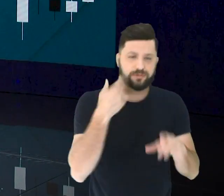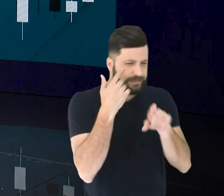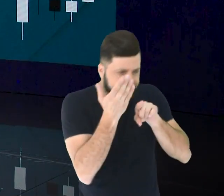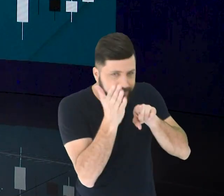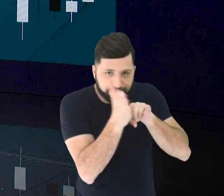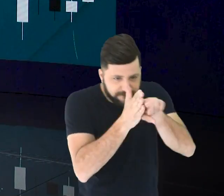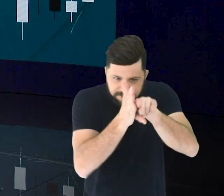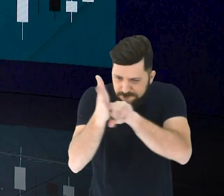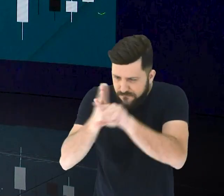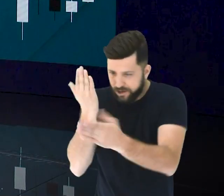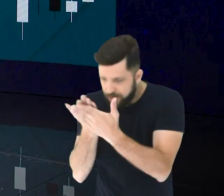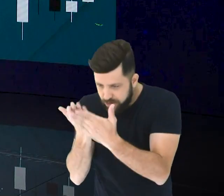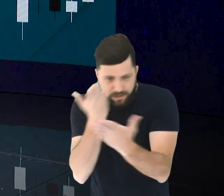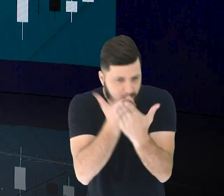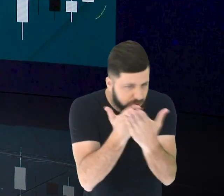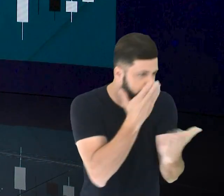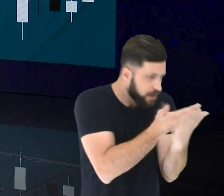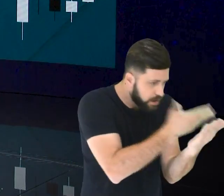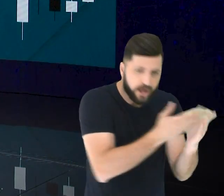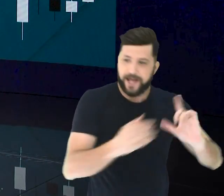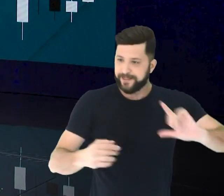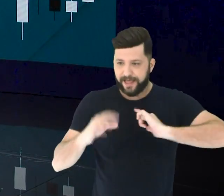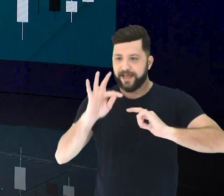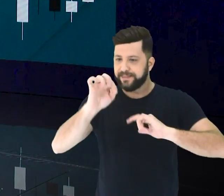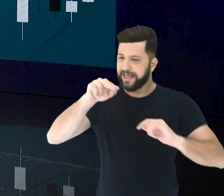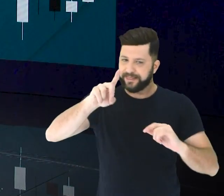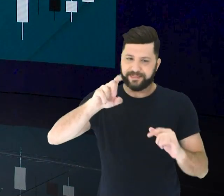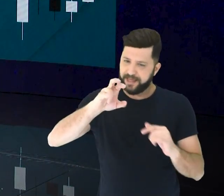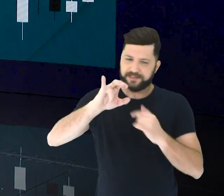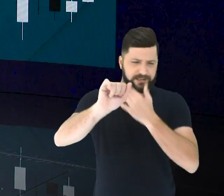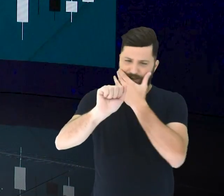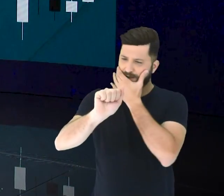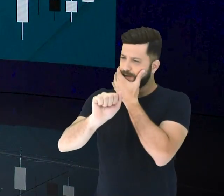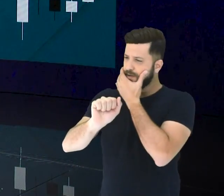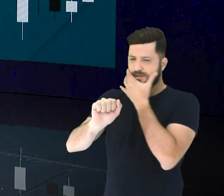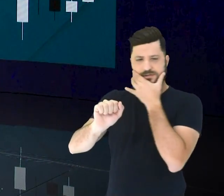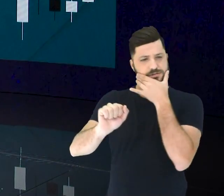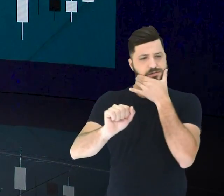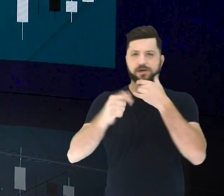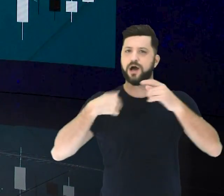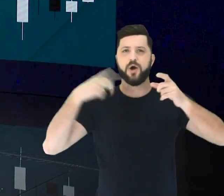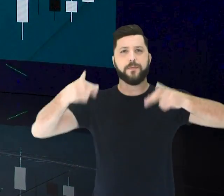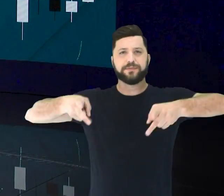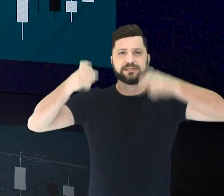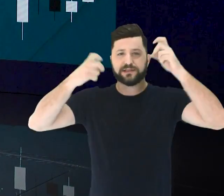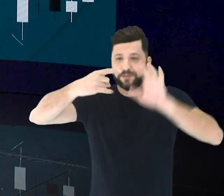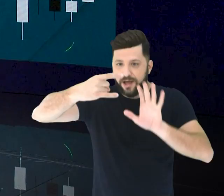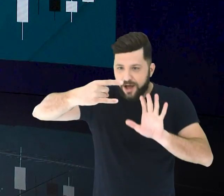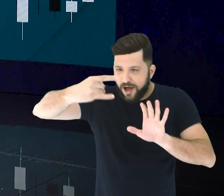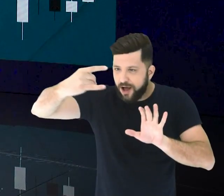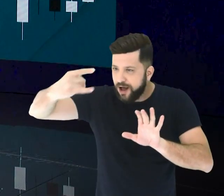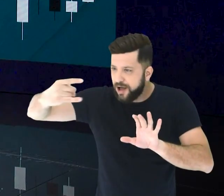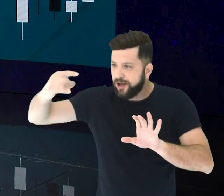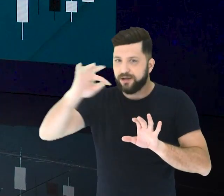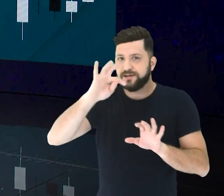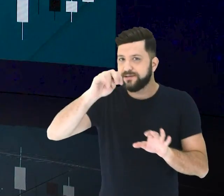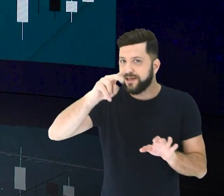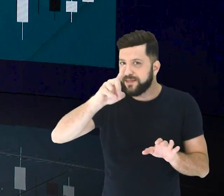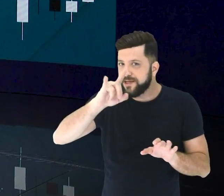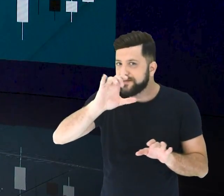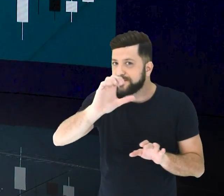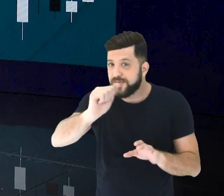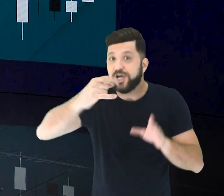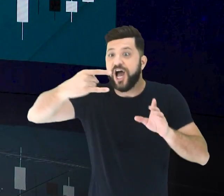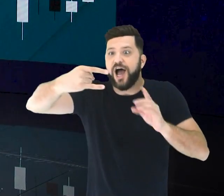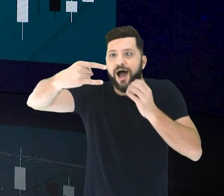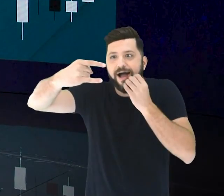acontecia Depois desses 500 aqui de tendência e eu percebi que na maioria das vezes o que vinha depois deles eram 500 de